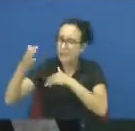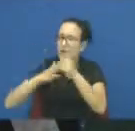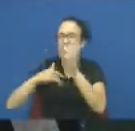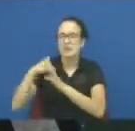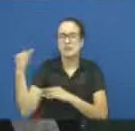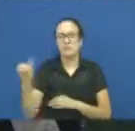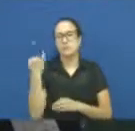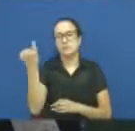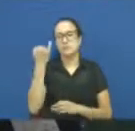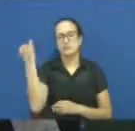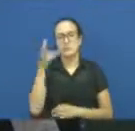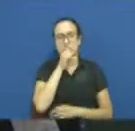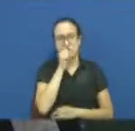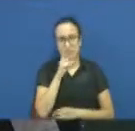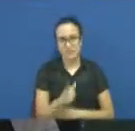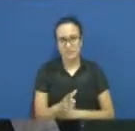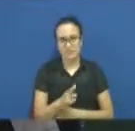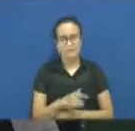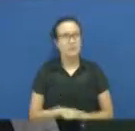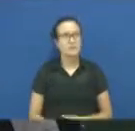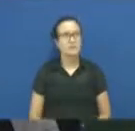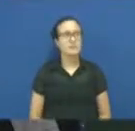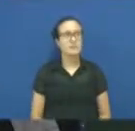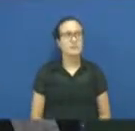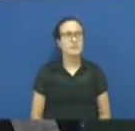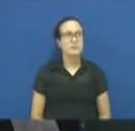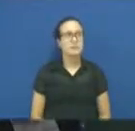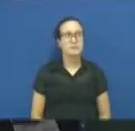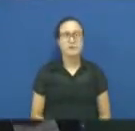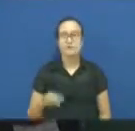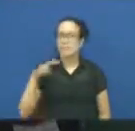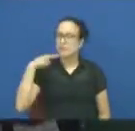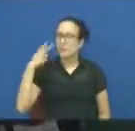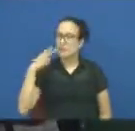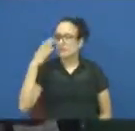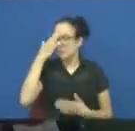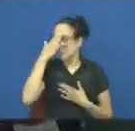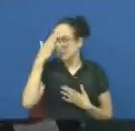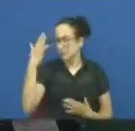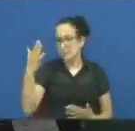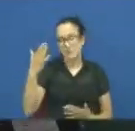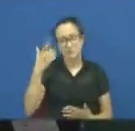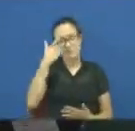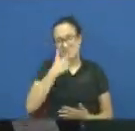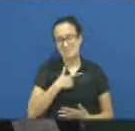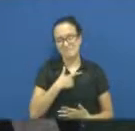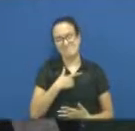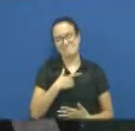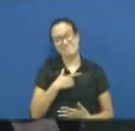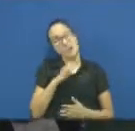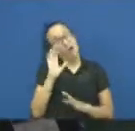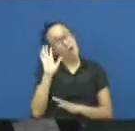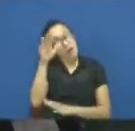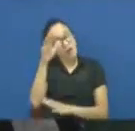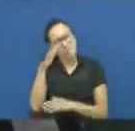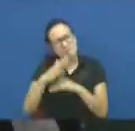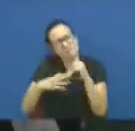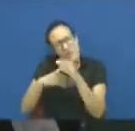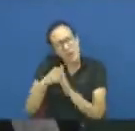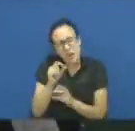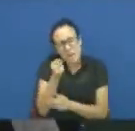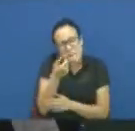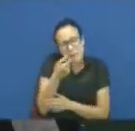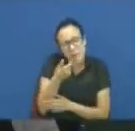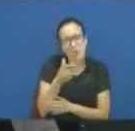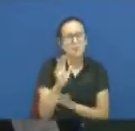basquete limeirense. Apenas isso. Vereador, muito obrigado, mas eu não sou tão entendedor do basquete assim não. Né? Eu jogo um pouquinho, mas